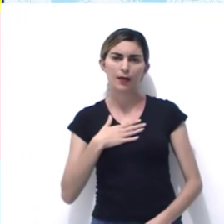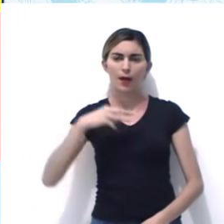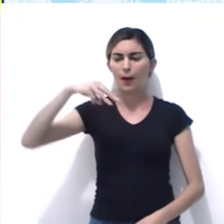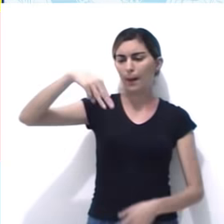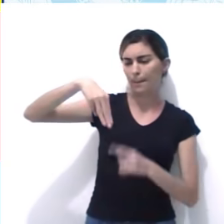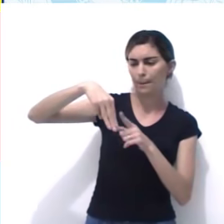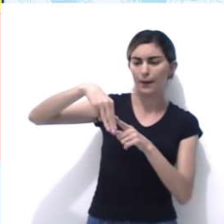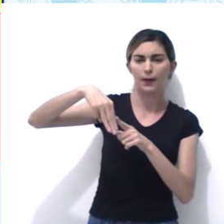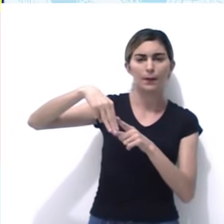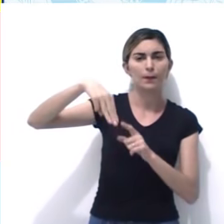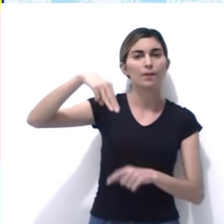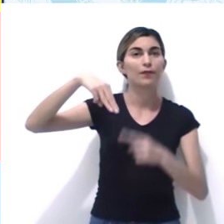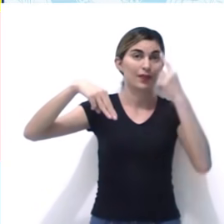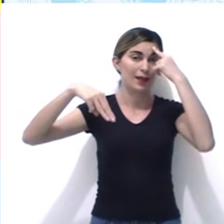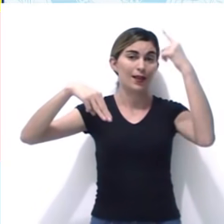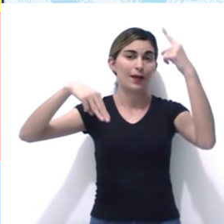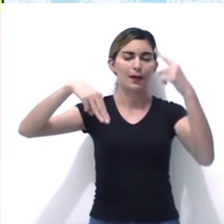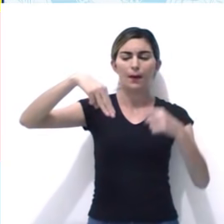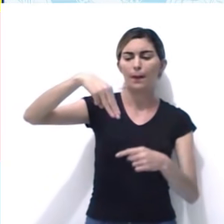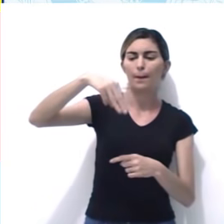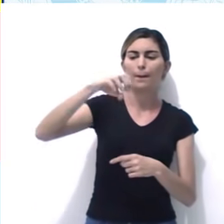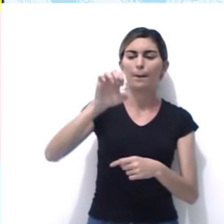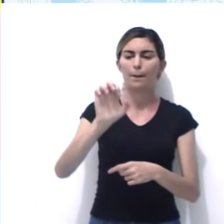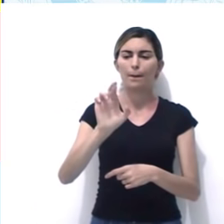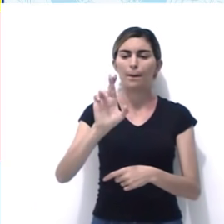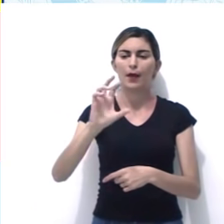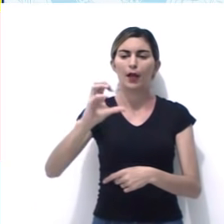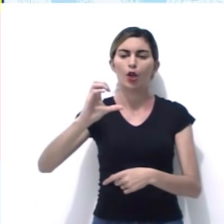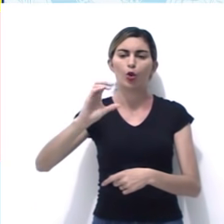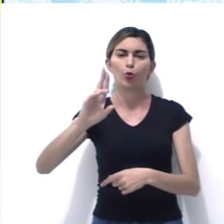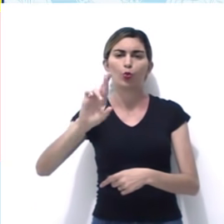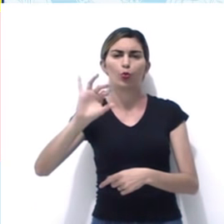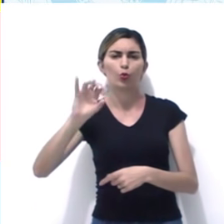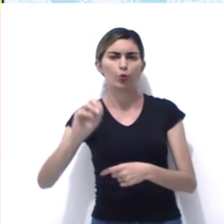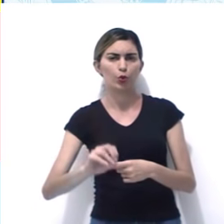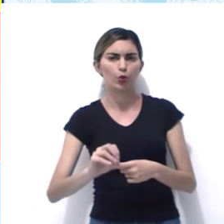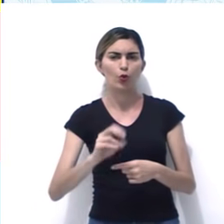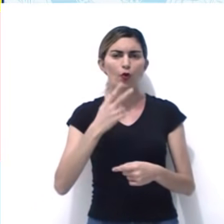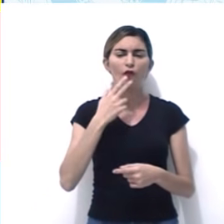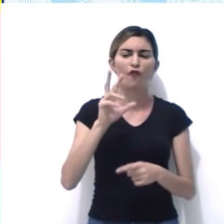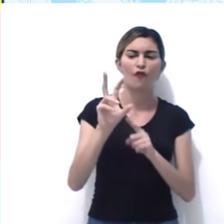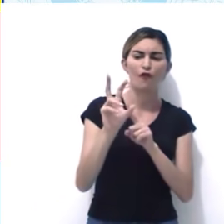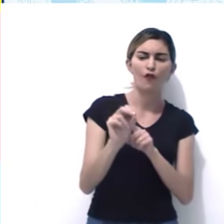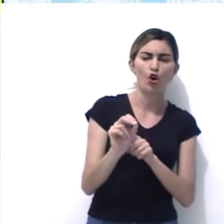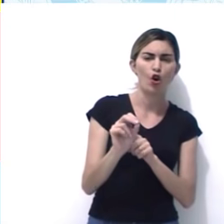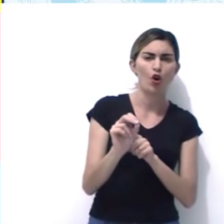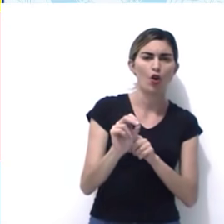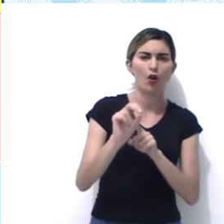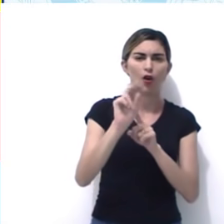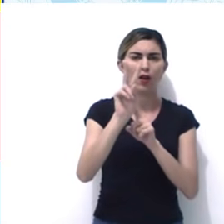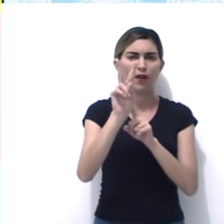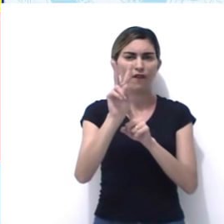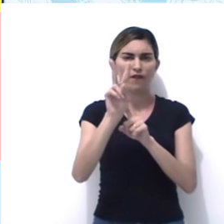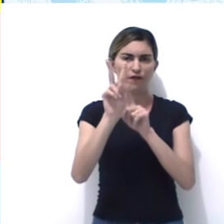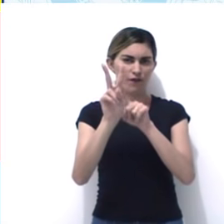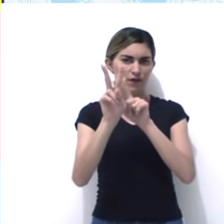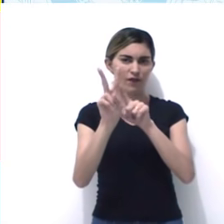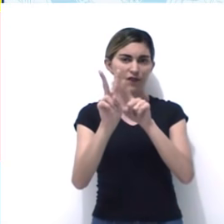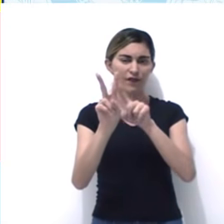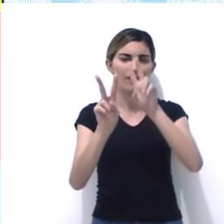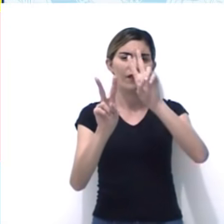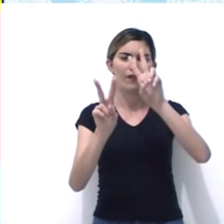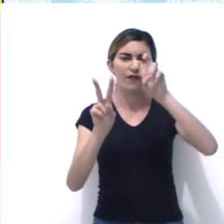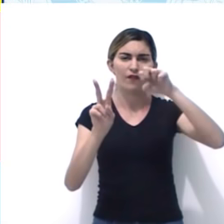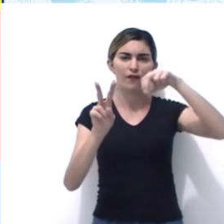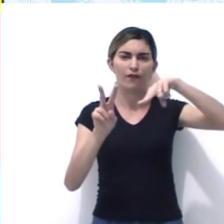vai lembrar né cure quando eu digo vó o ver que a sua inicial vai